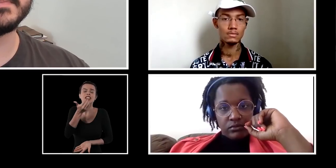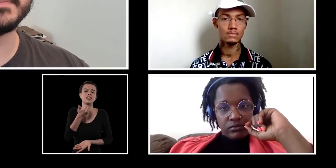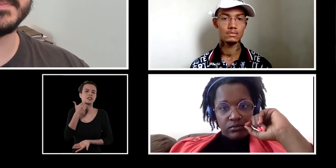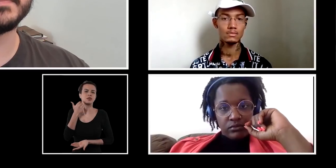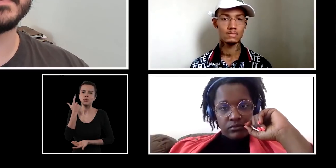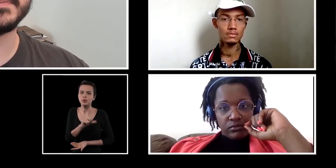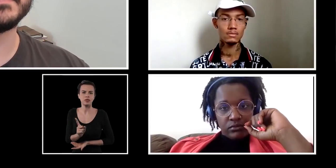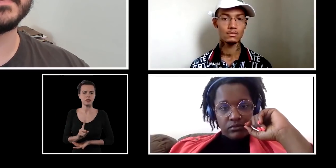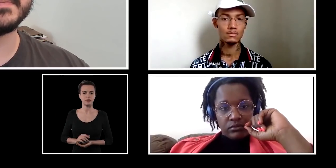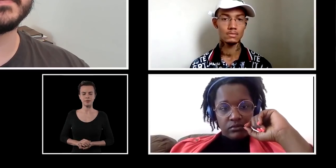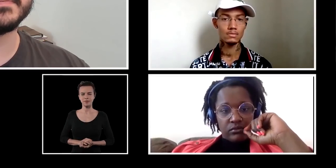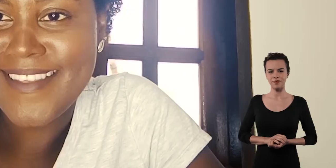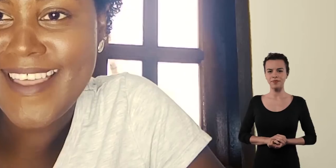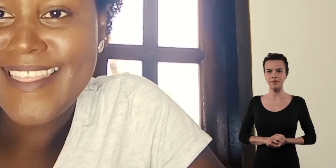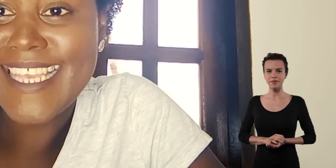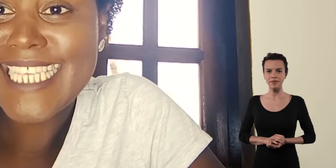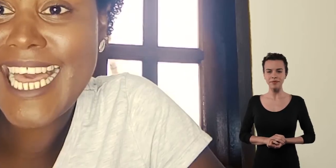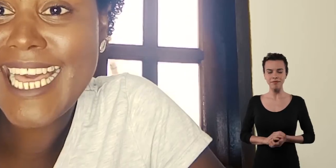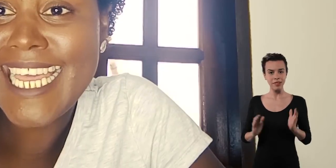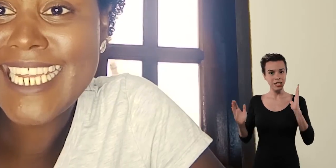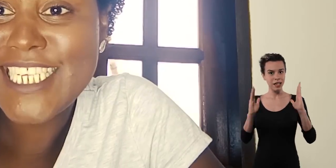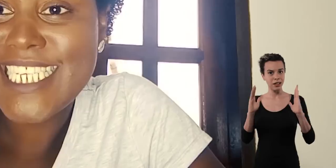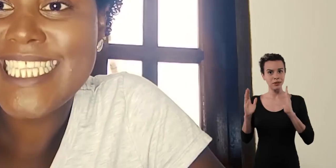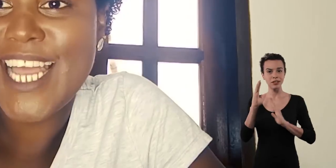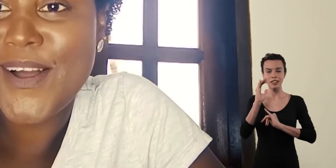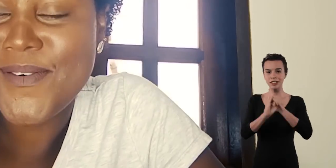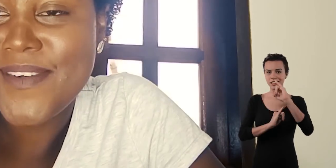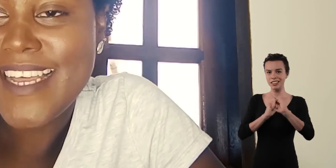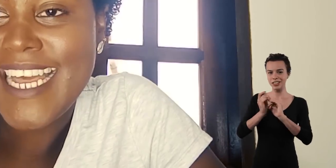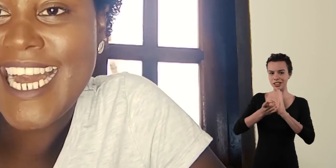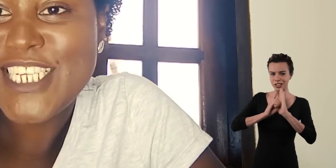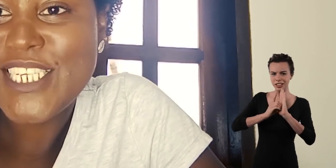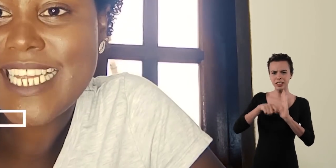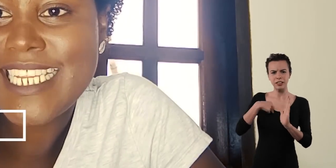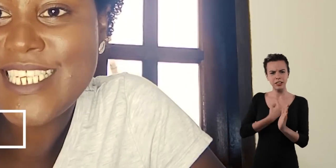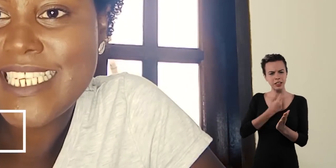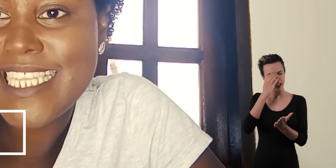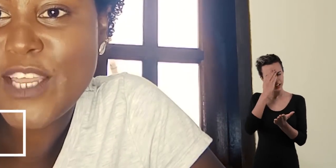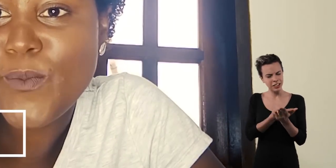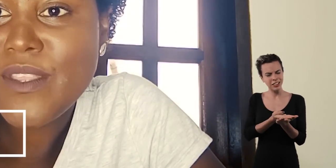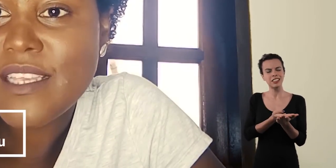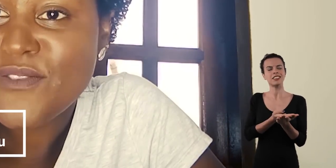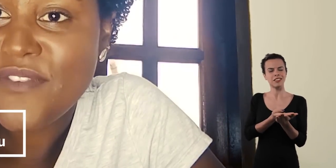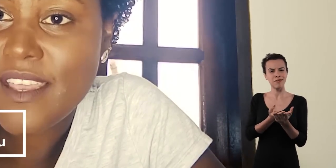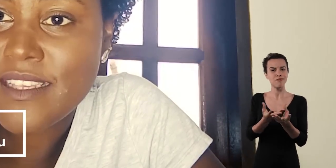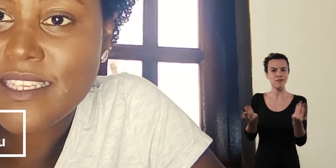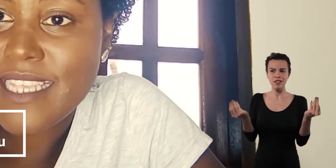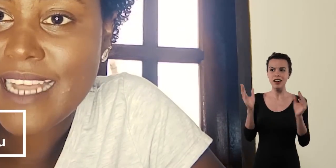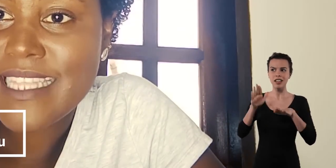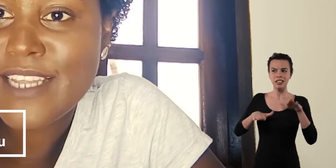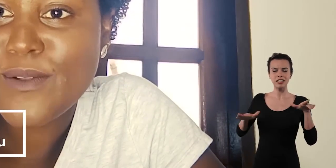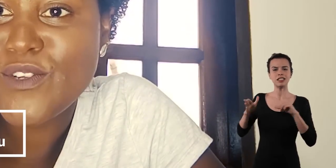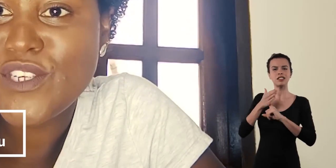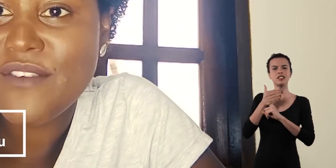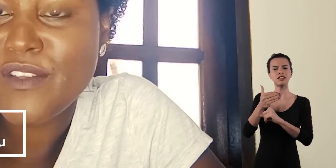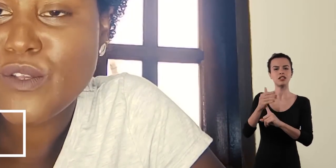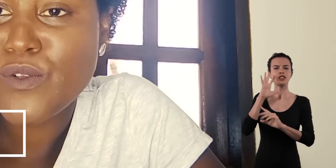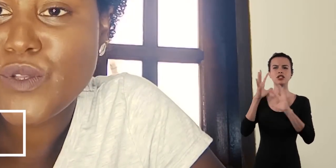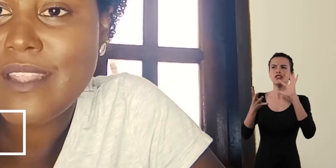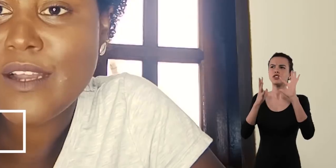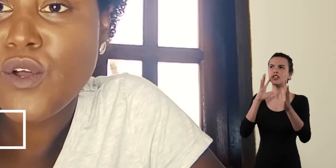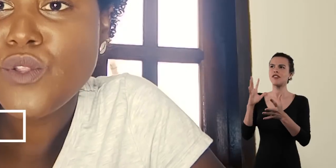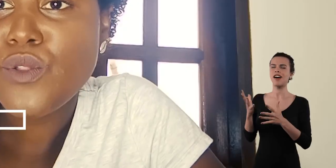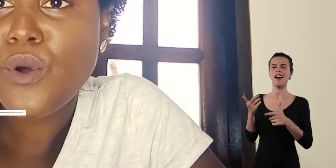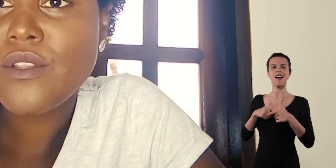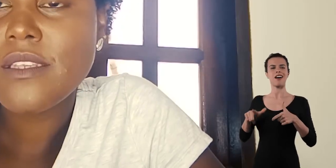diferente da que a gente está vivendo. Nessa era digital, a gente acredita que muitas vezes a tecnologia vai